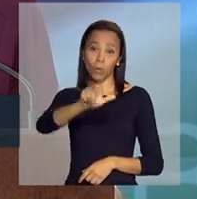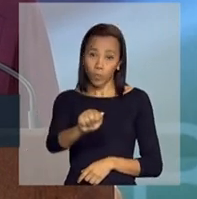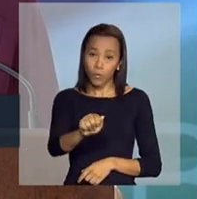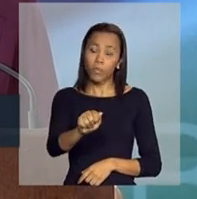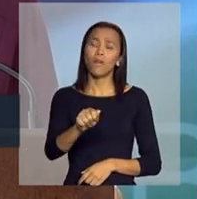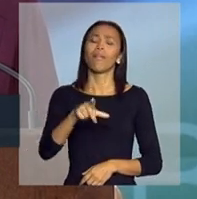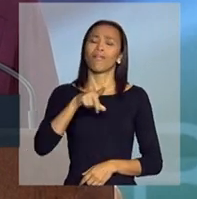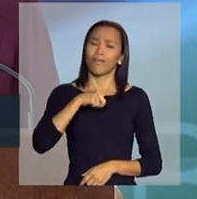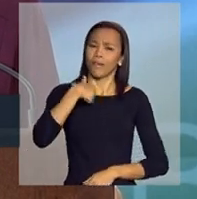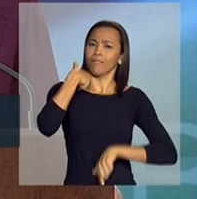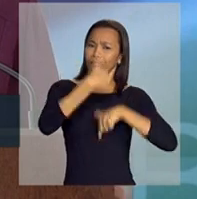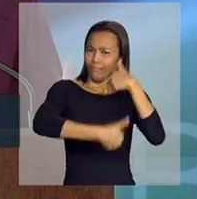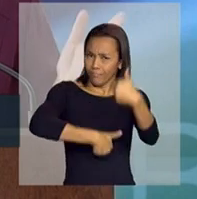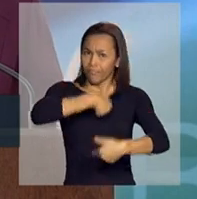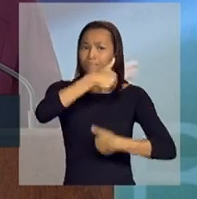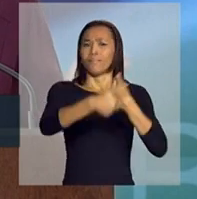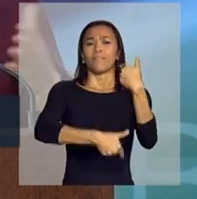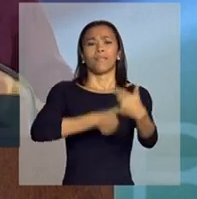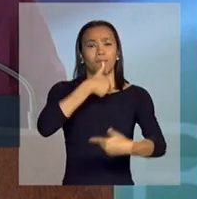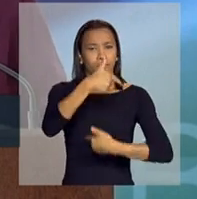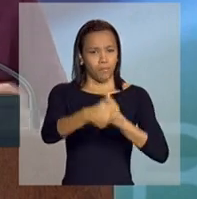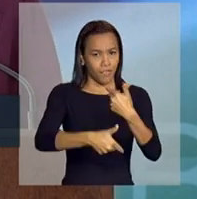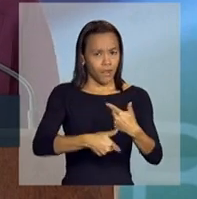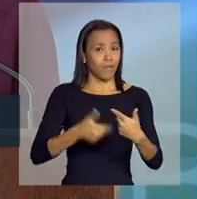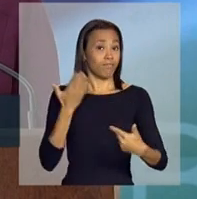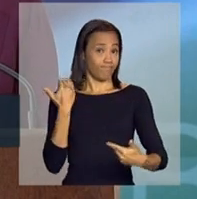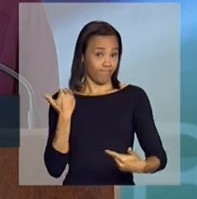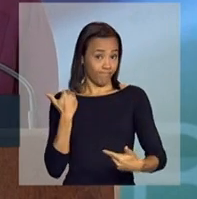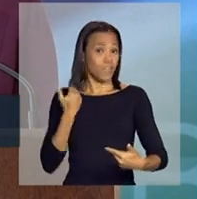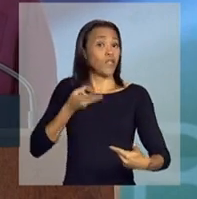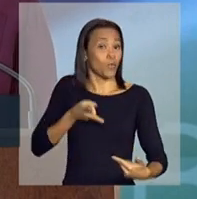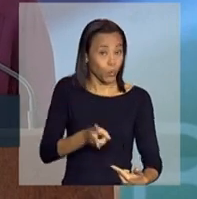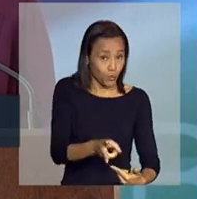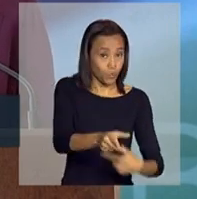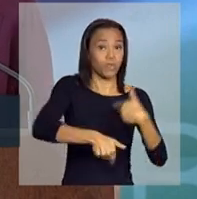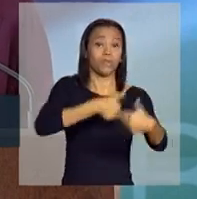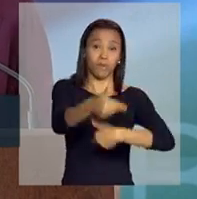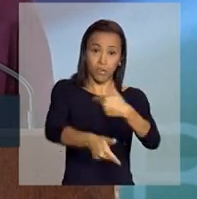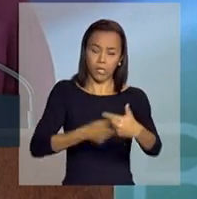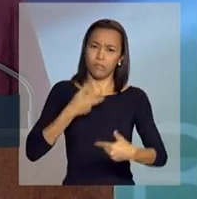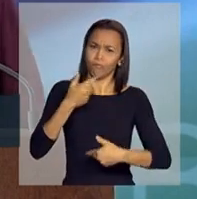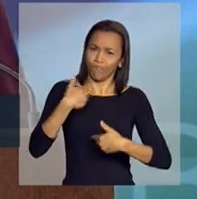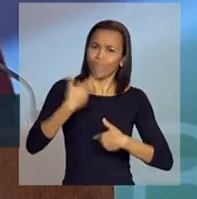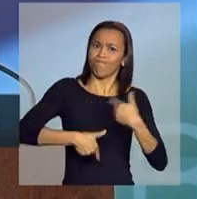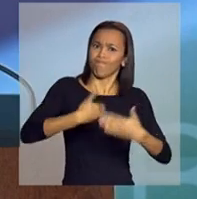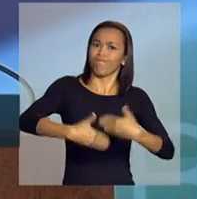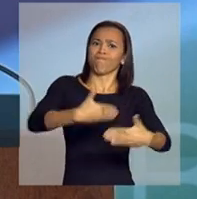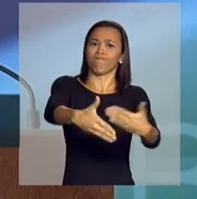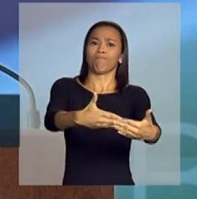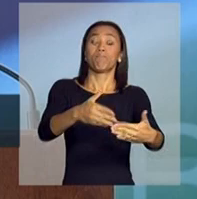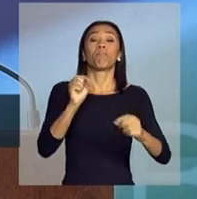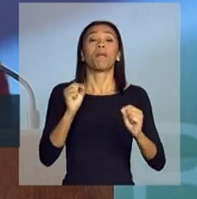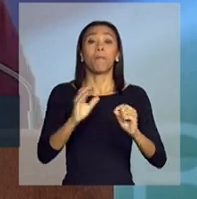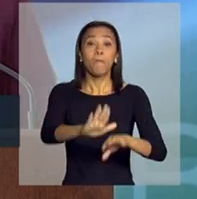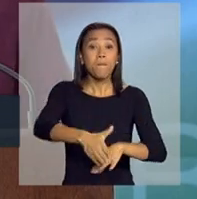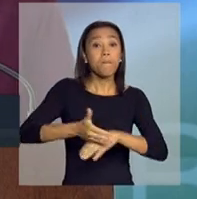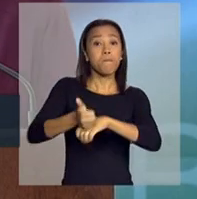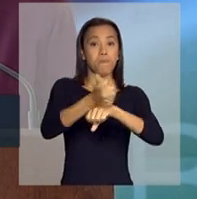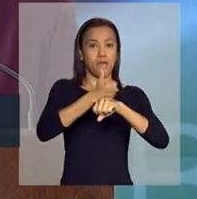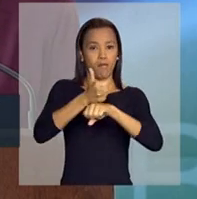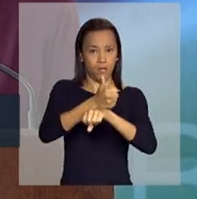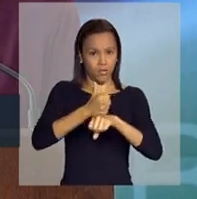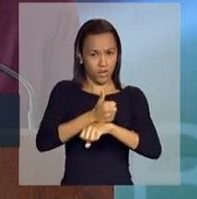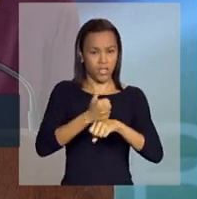têm trabalhado, trabalharam e agora têm trabalhado intensamente pela melhoria da infraestrutura